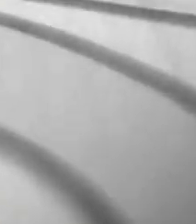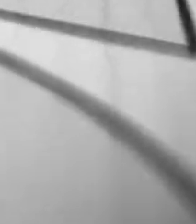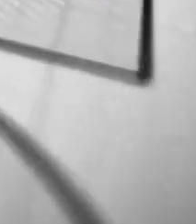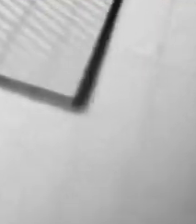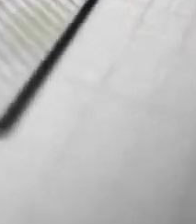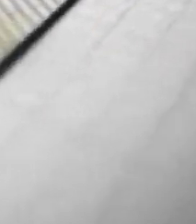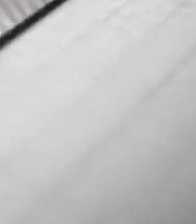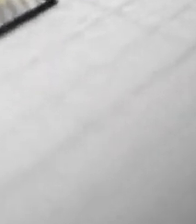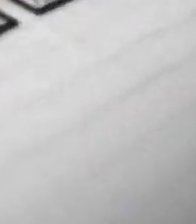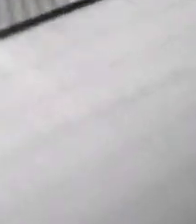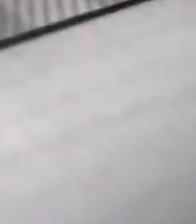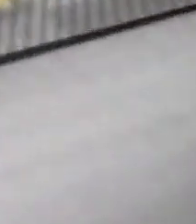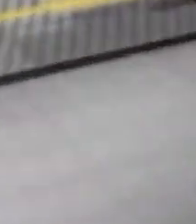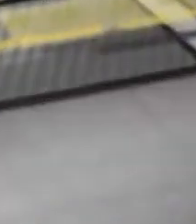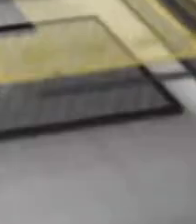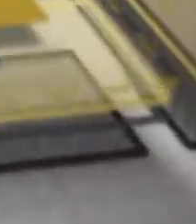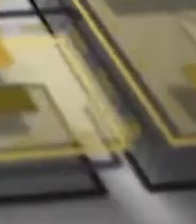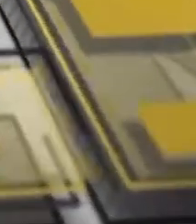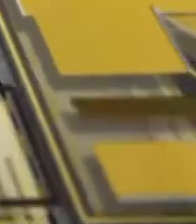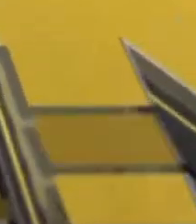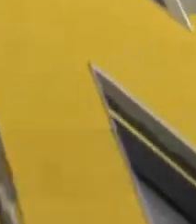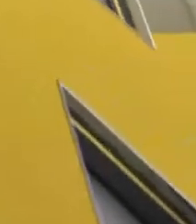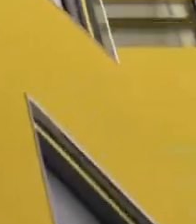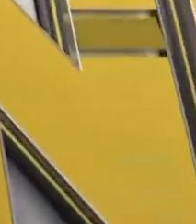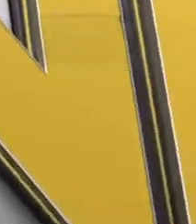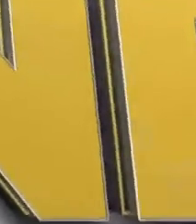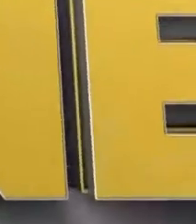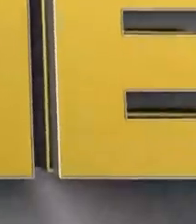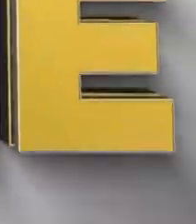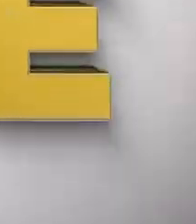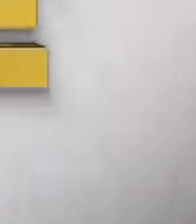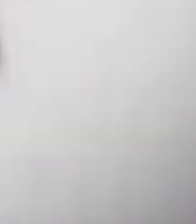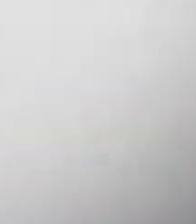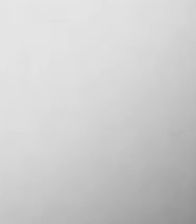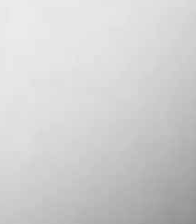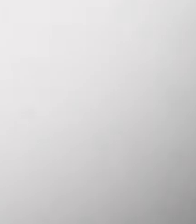E aí E aí